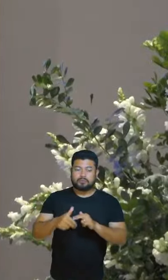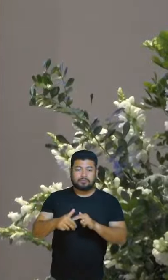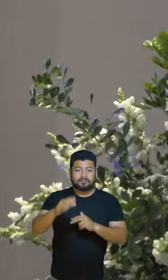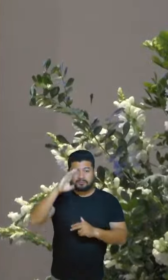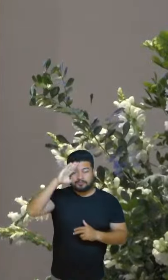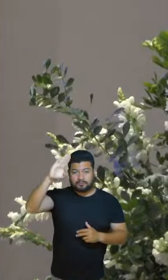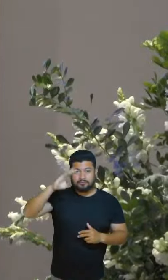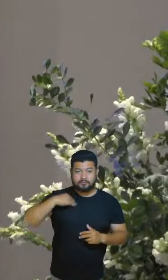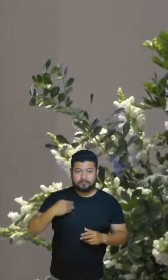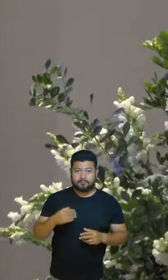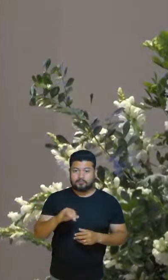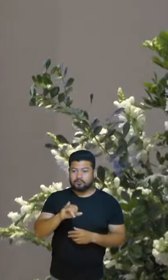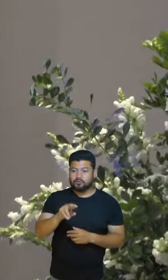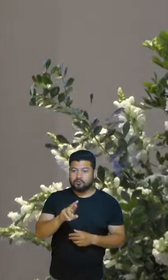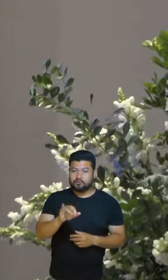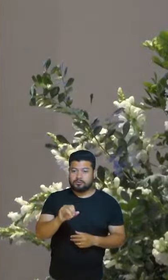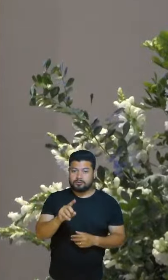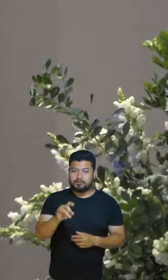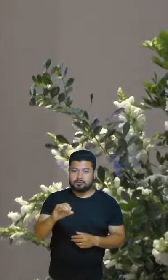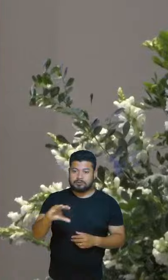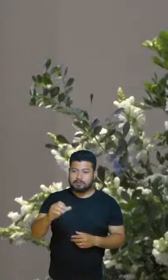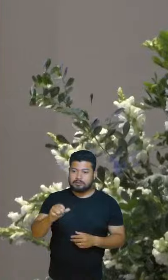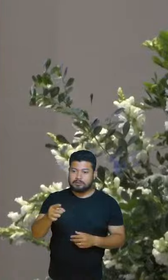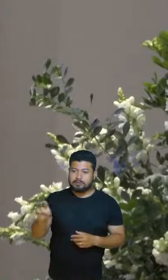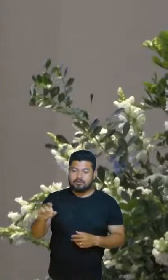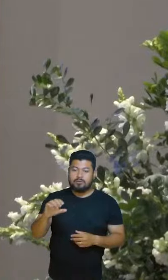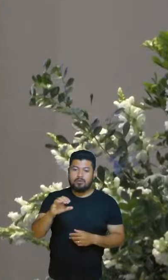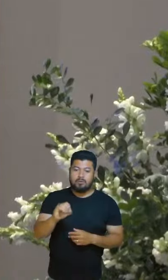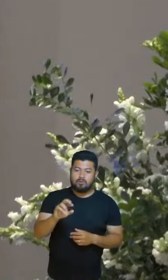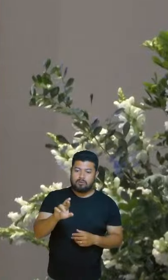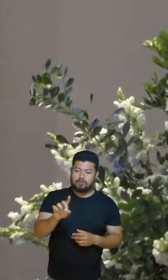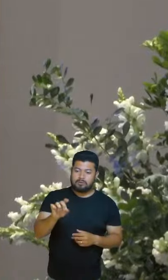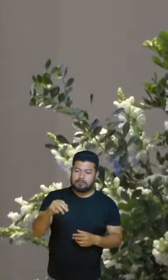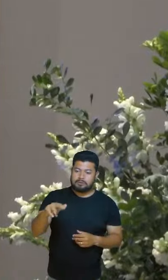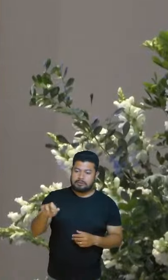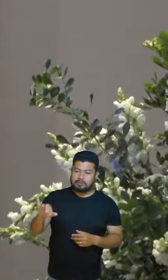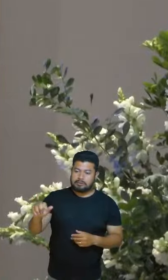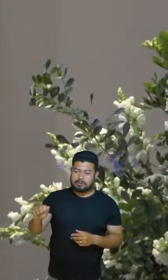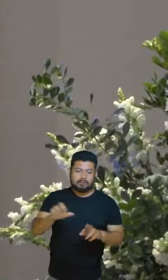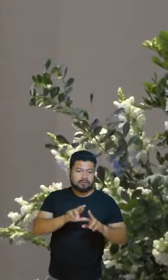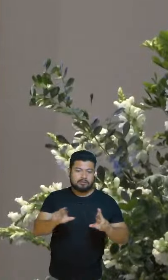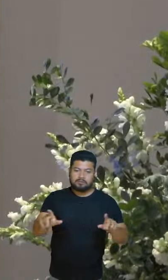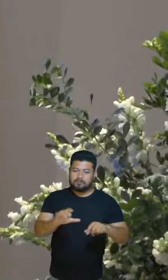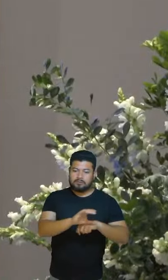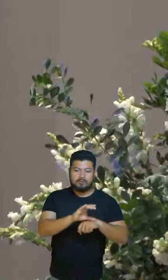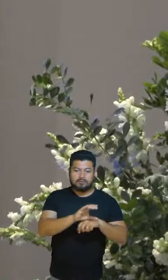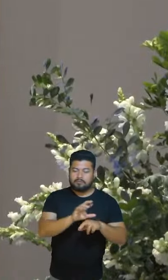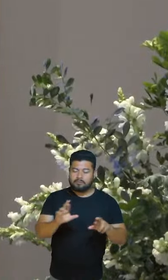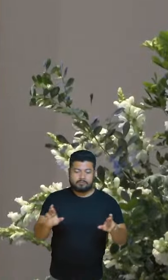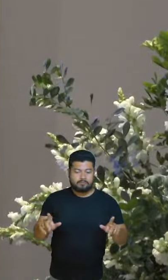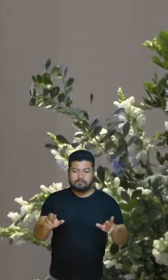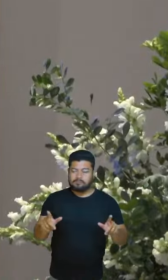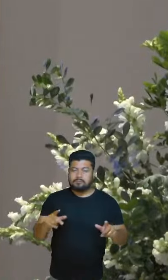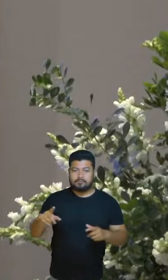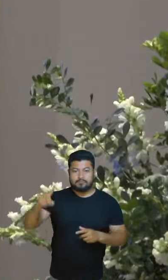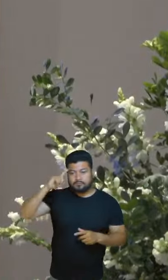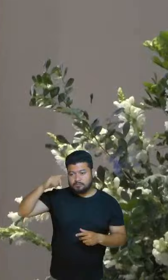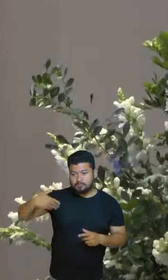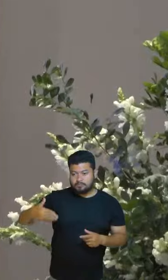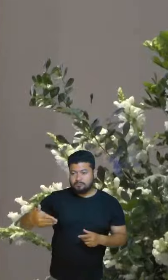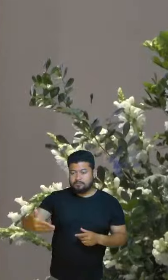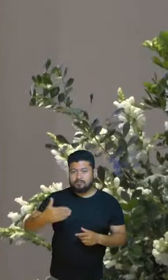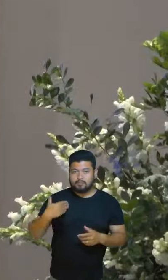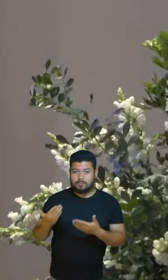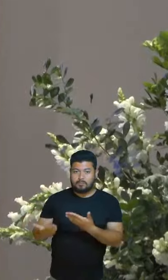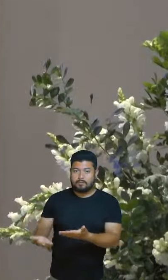jurisdição ordinária é uma a jurisdição constitucional é outra então na jurisdição ordinária aquela jurisdição do dia a dia dos processos o juiz tem que